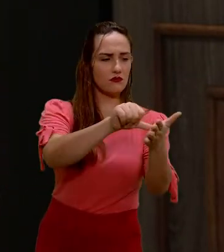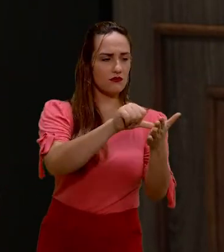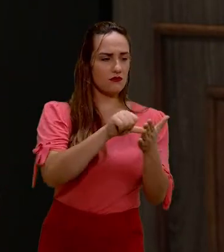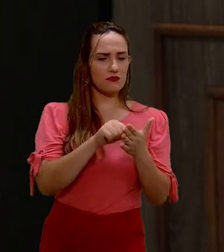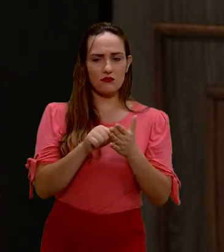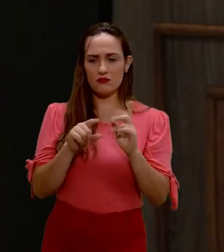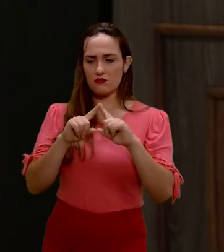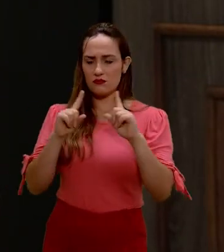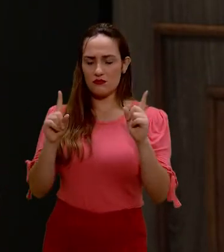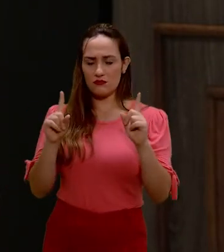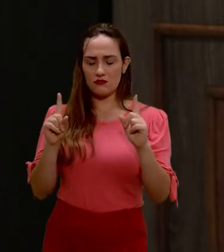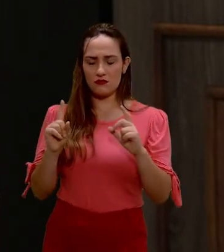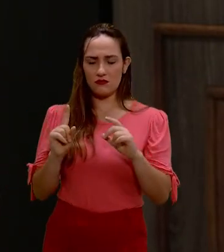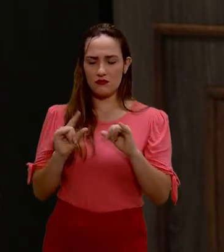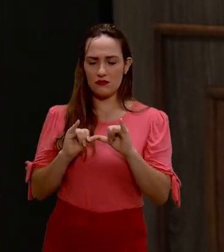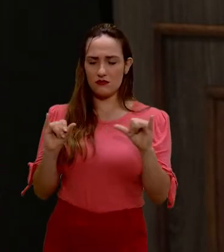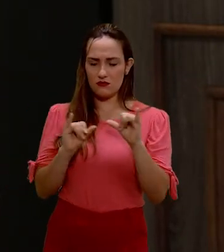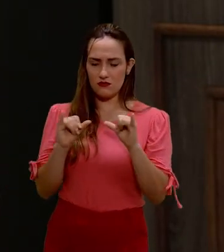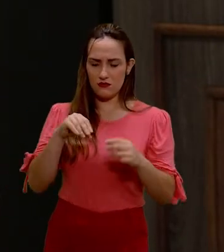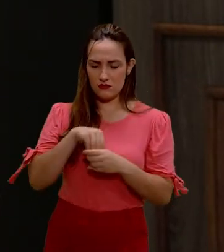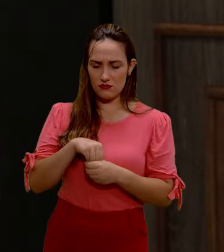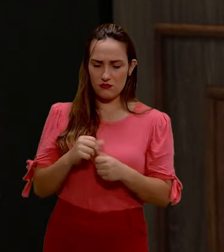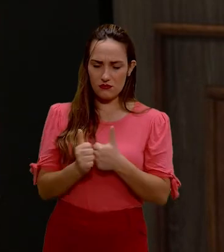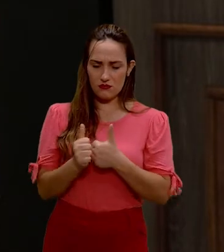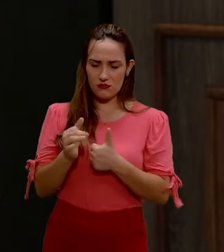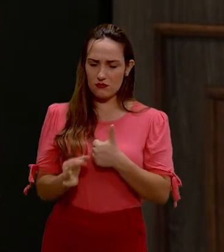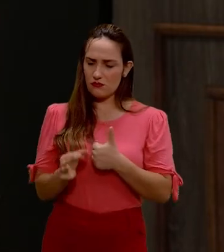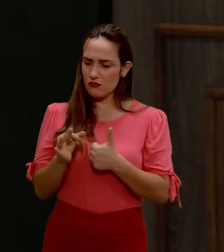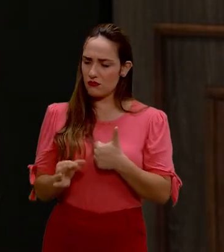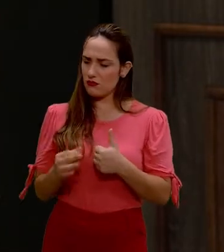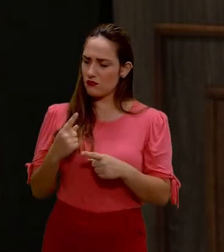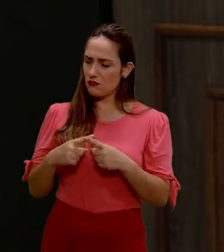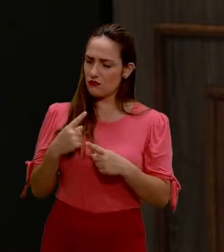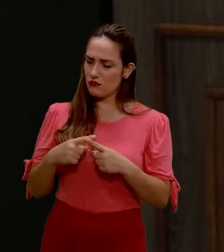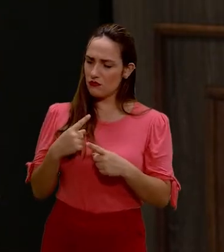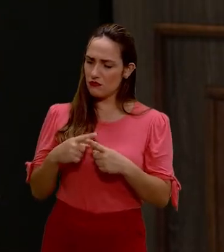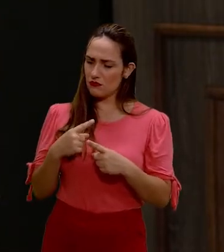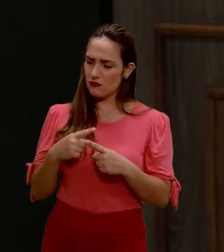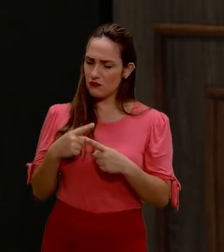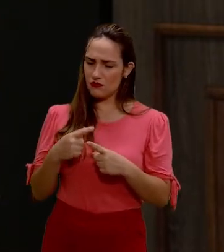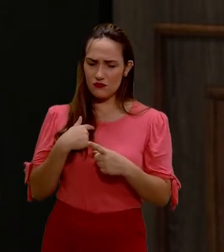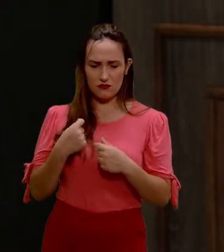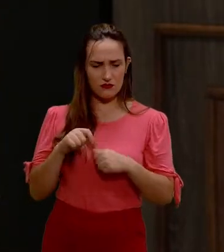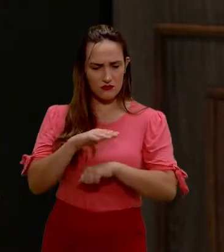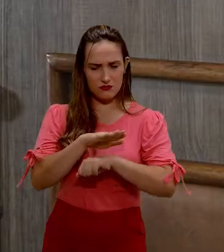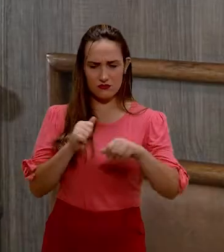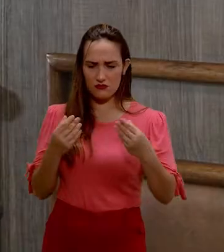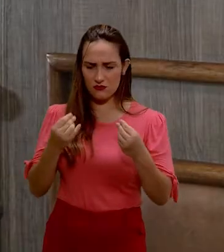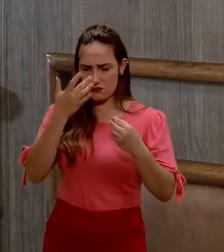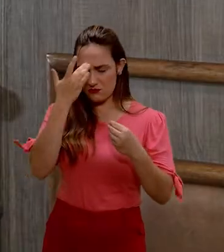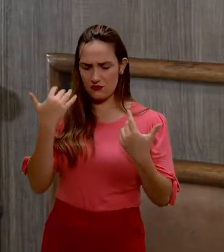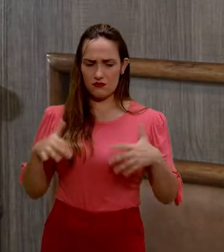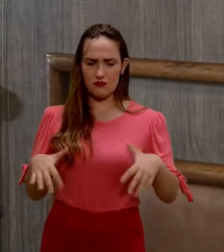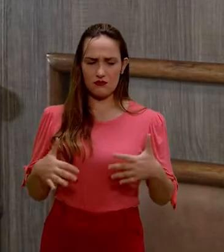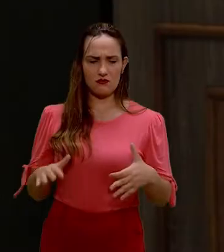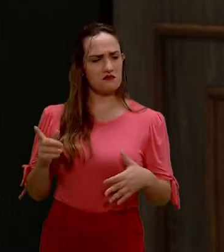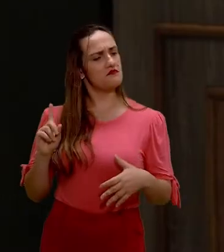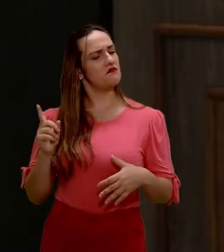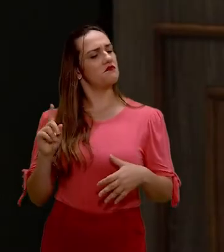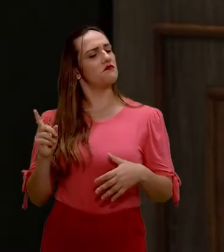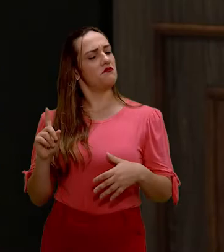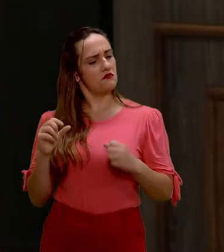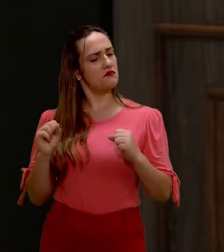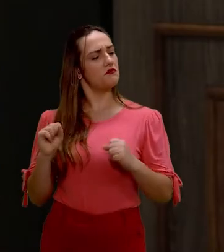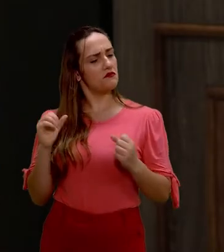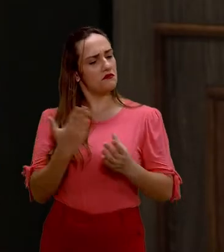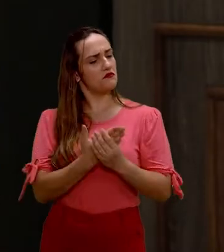a informação está centralizada. Então, por que a gente precisa movimentar esse tanto de gente? Então, a ideia surgiu